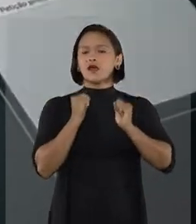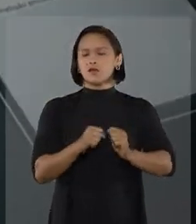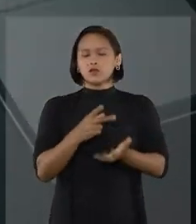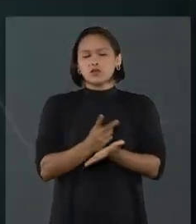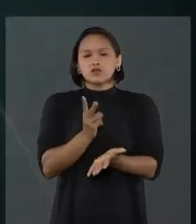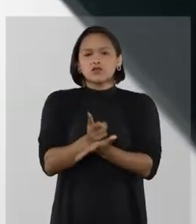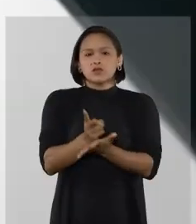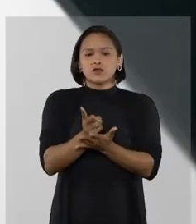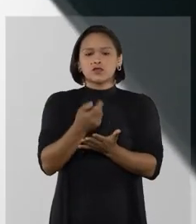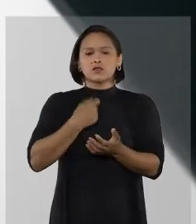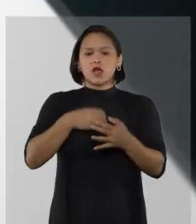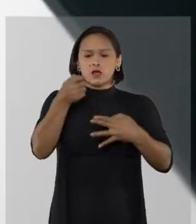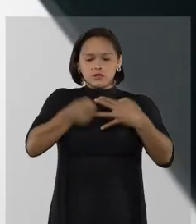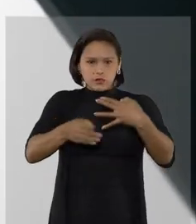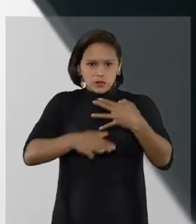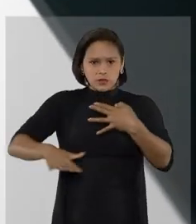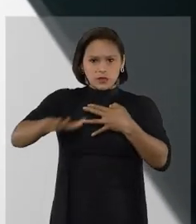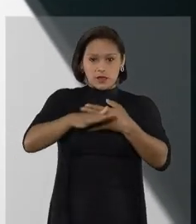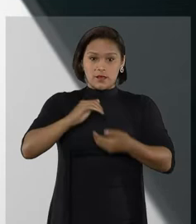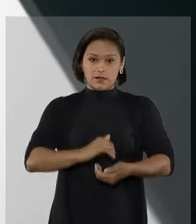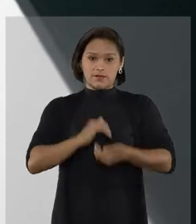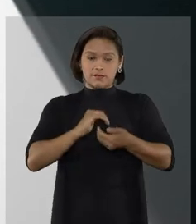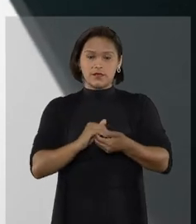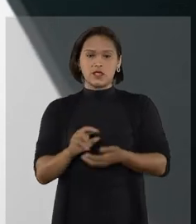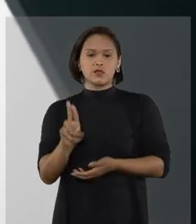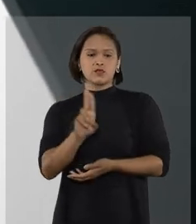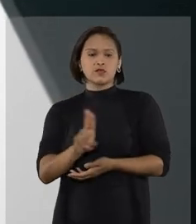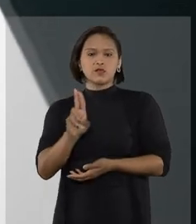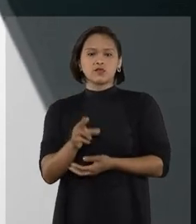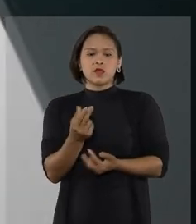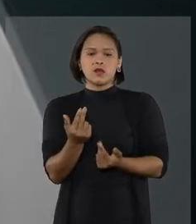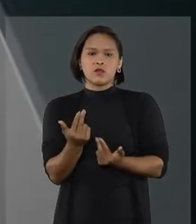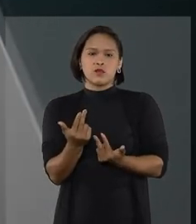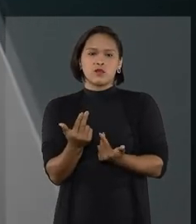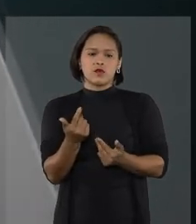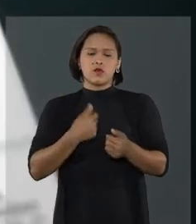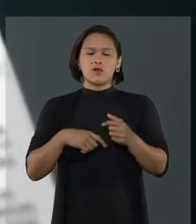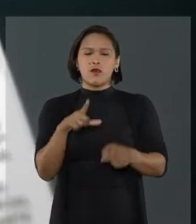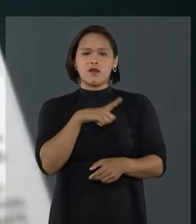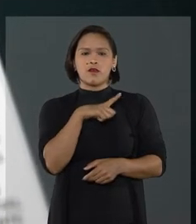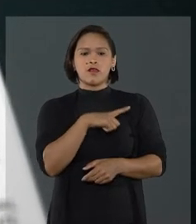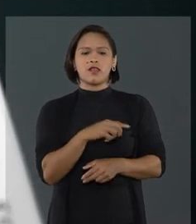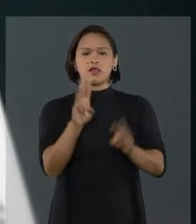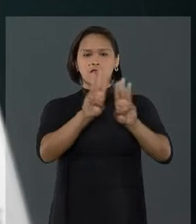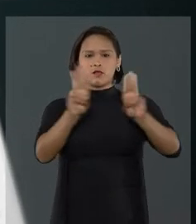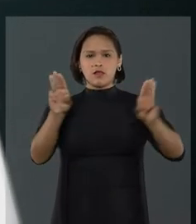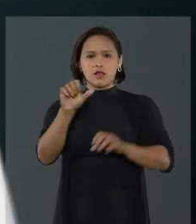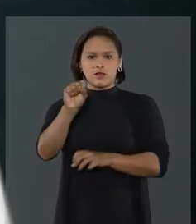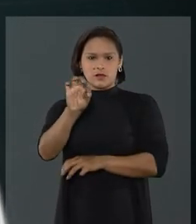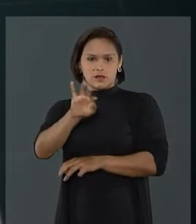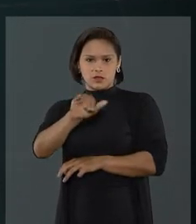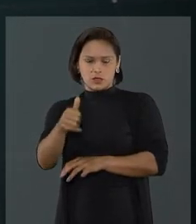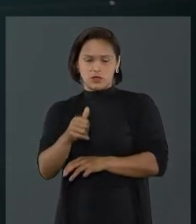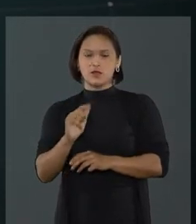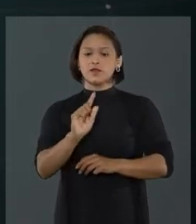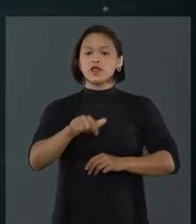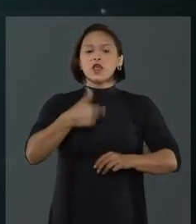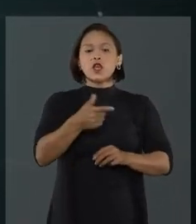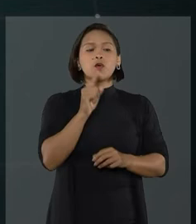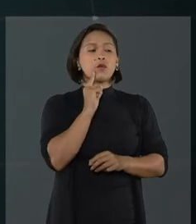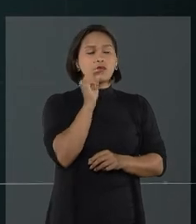É possível ainda pesquisar a jurisprudência da corte usando os mesmos operadores disponíveis no site do STJ.